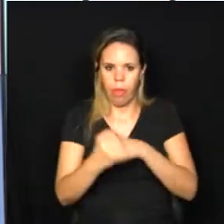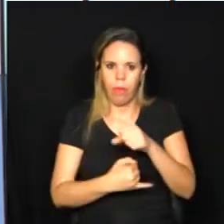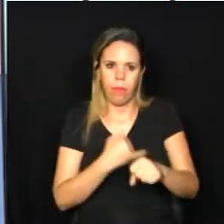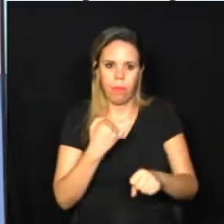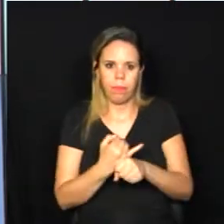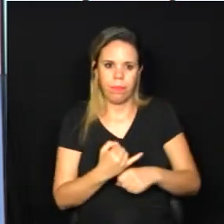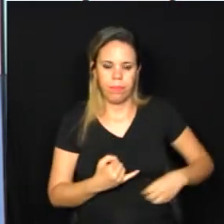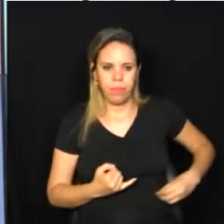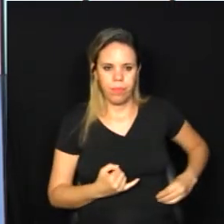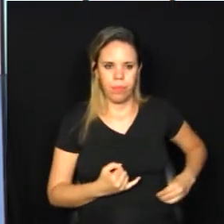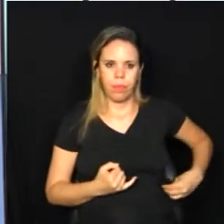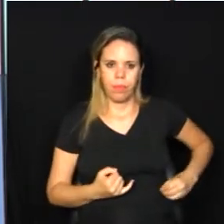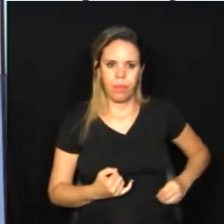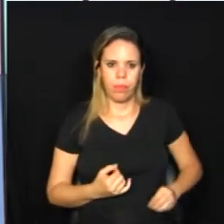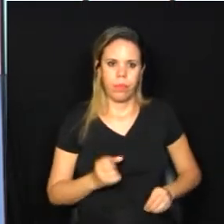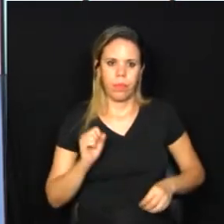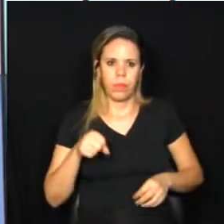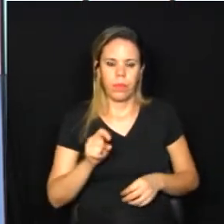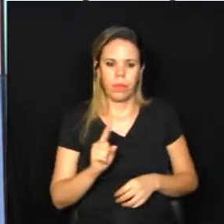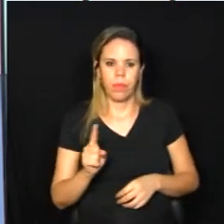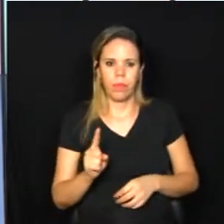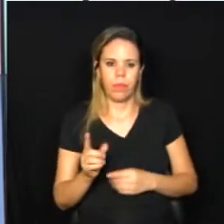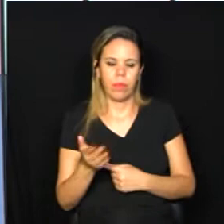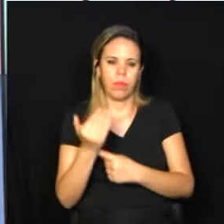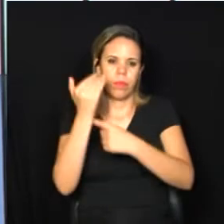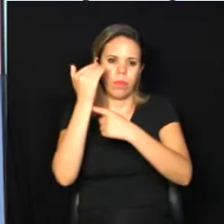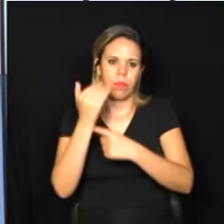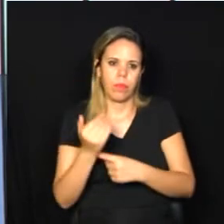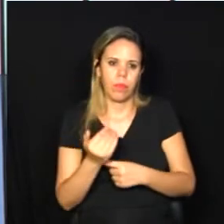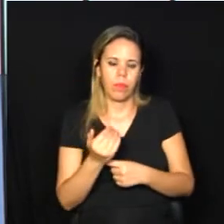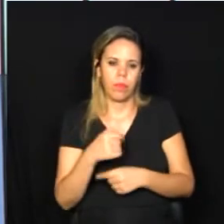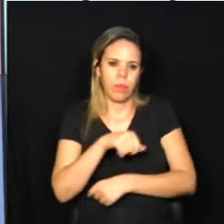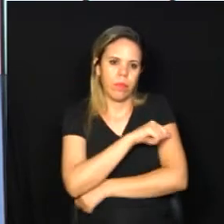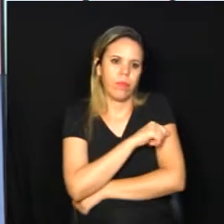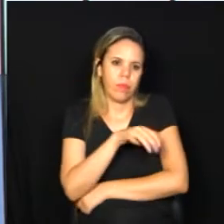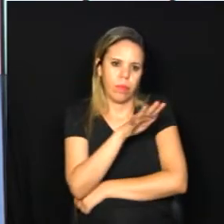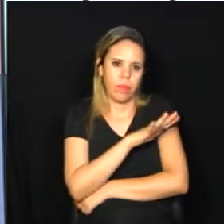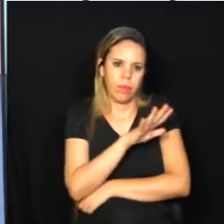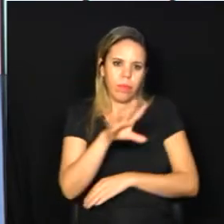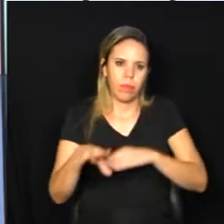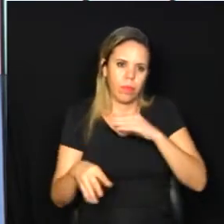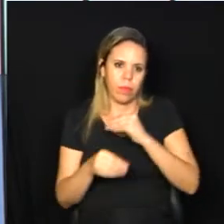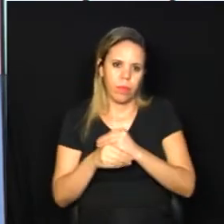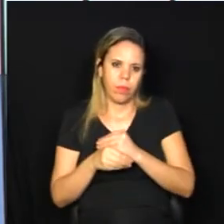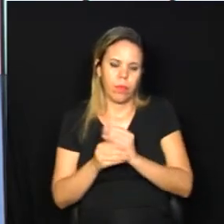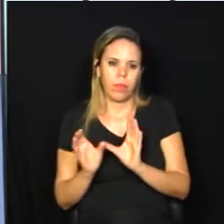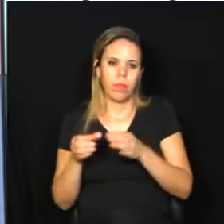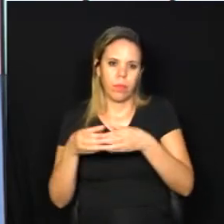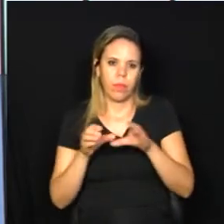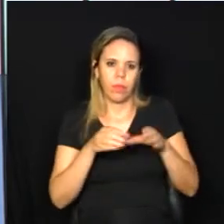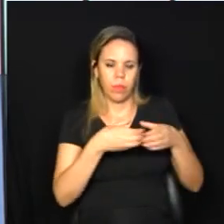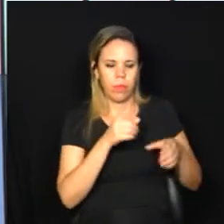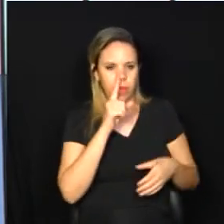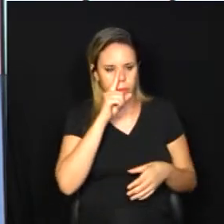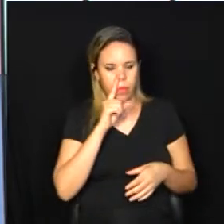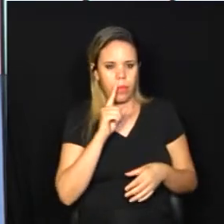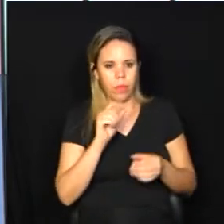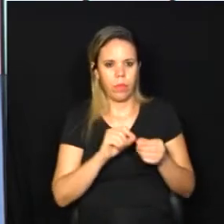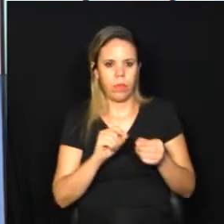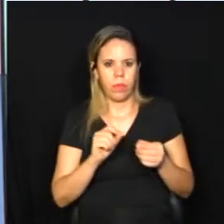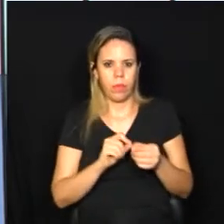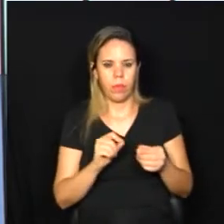remotamente, mediadas ou não por tecnologia, e os alunos incluídos em grupos de risco poderão,